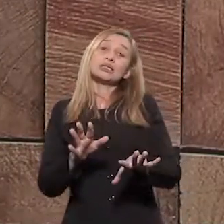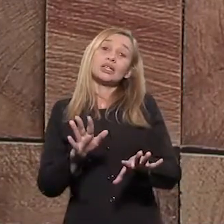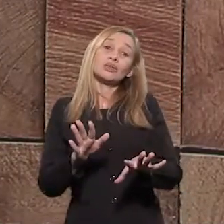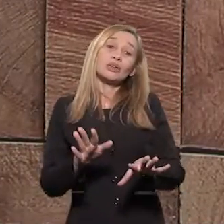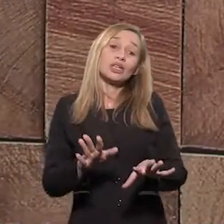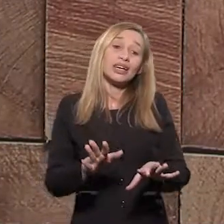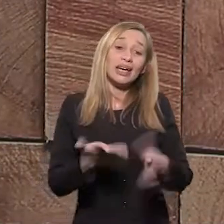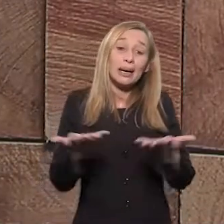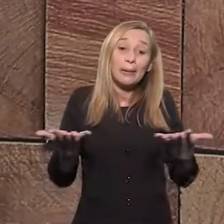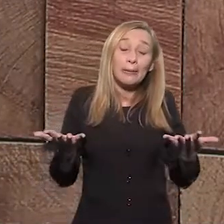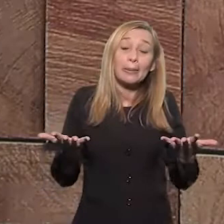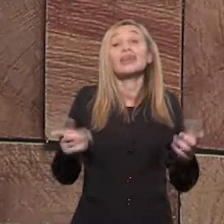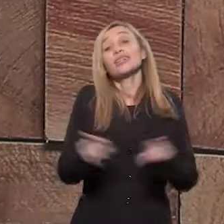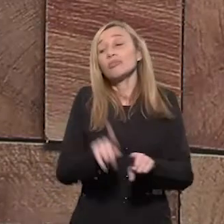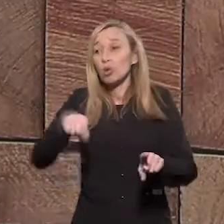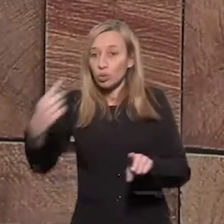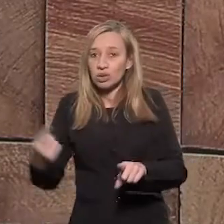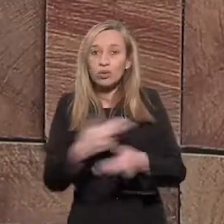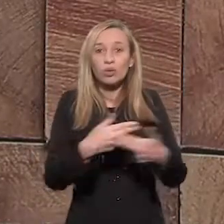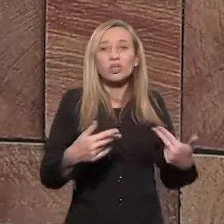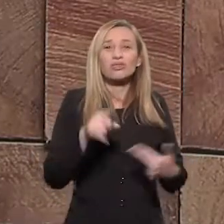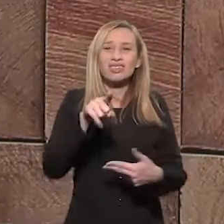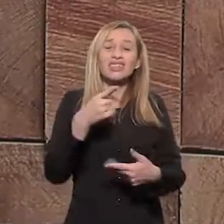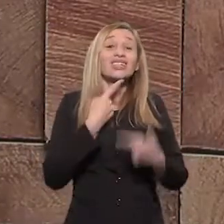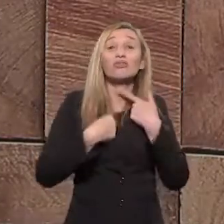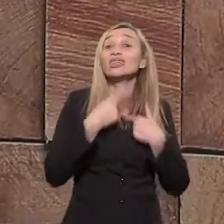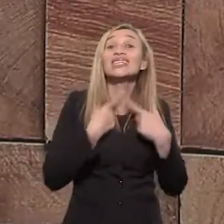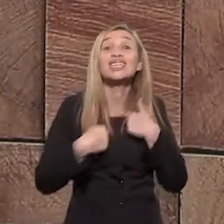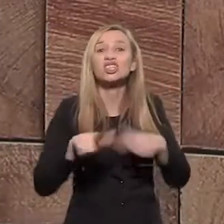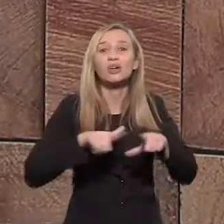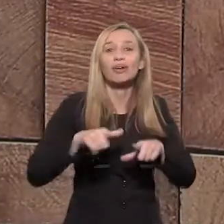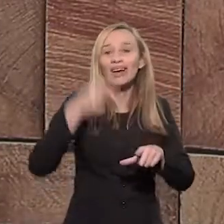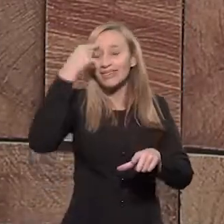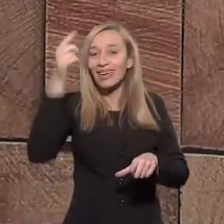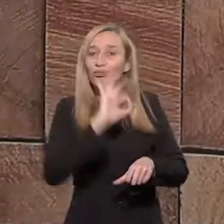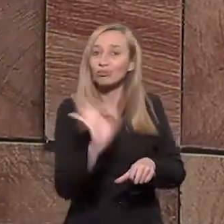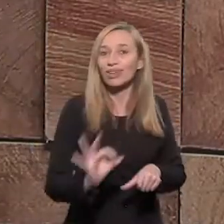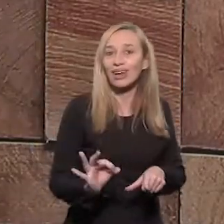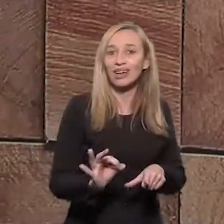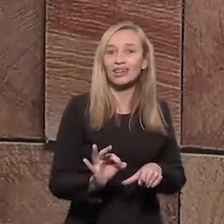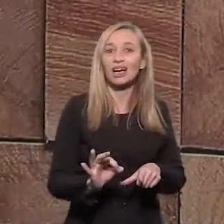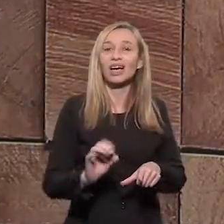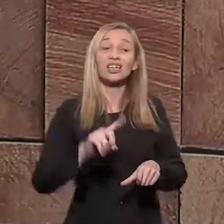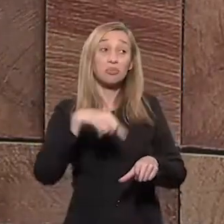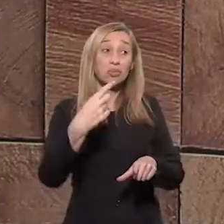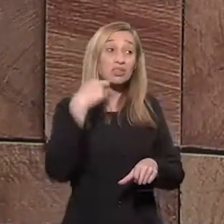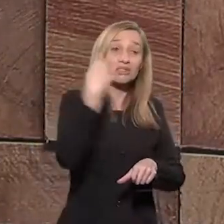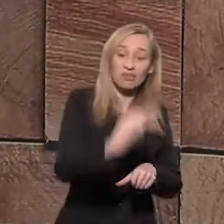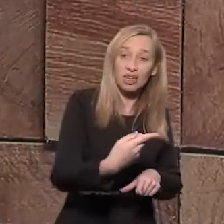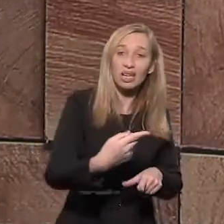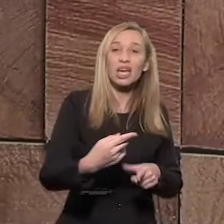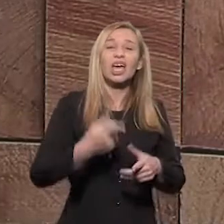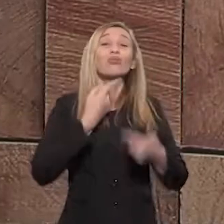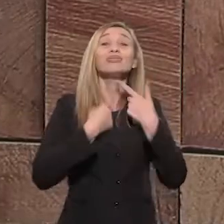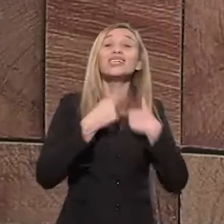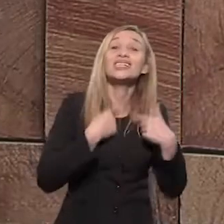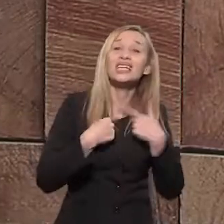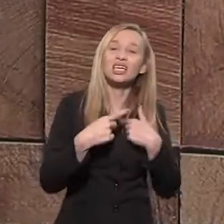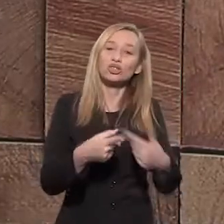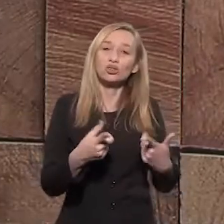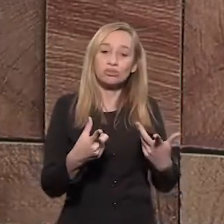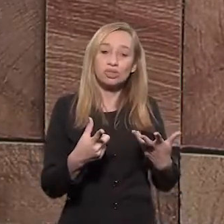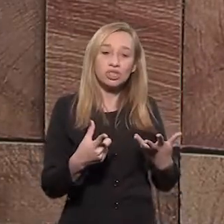Então, assim... aliás, outra coisa. Às vezes você está com muita vontade de trabalhar, não tem ideia nenhuma. E a partir dali você vem alguma coisa. Então, é